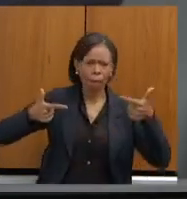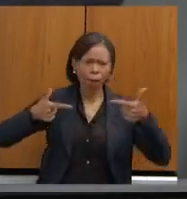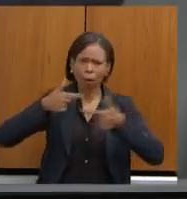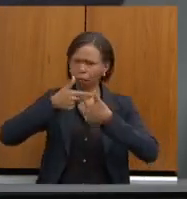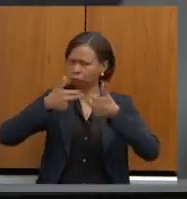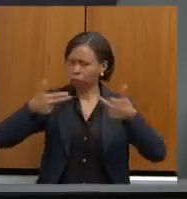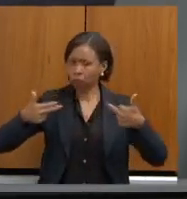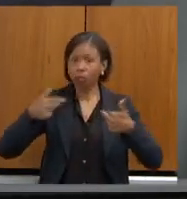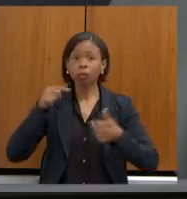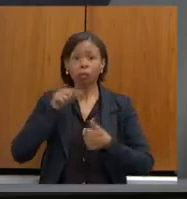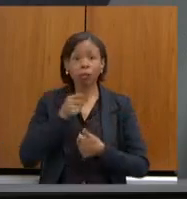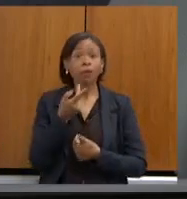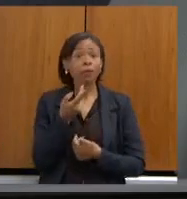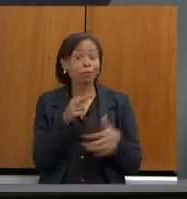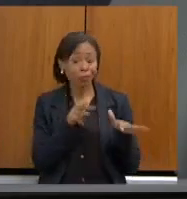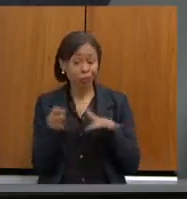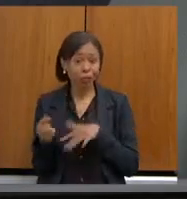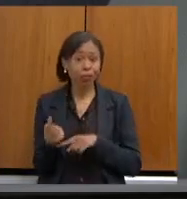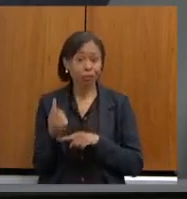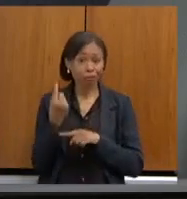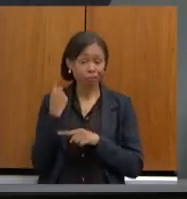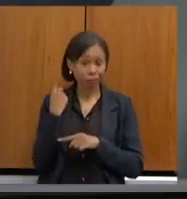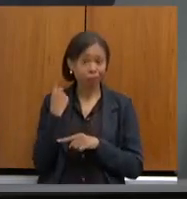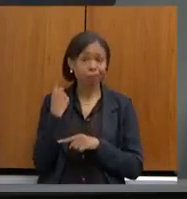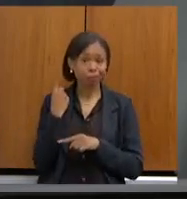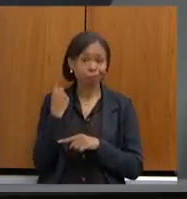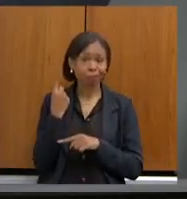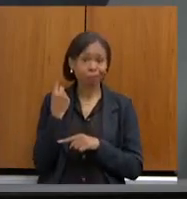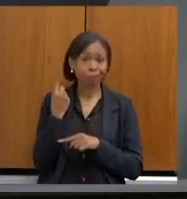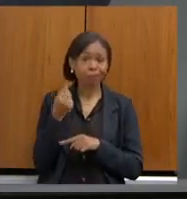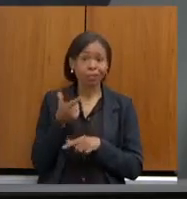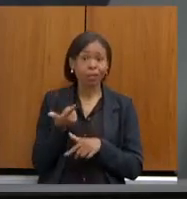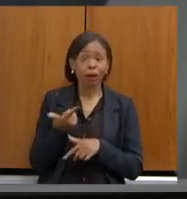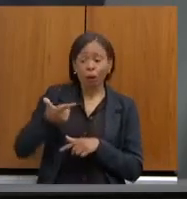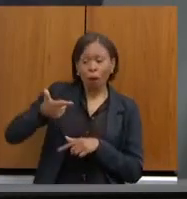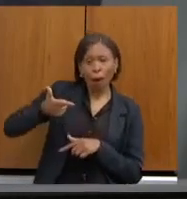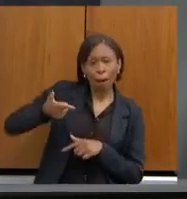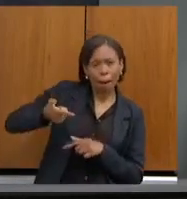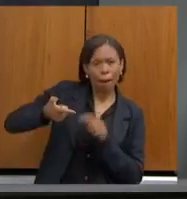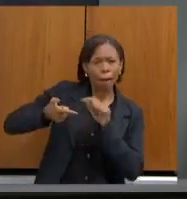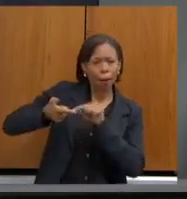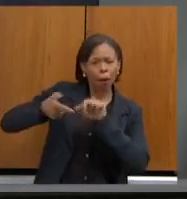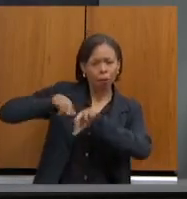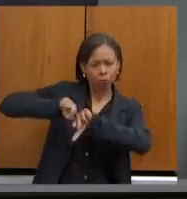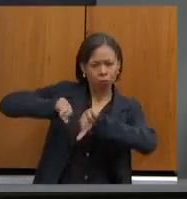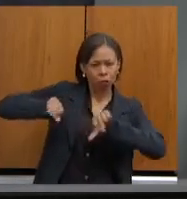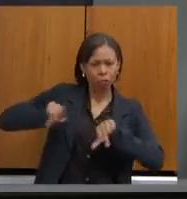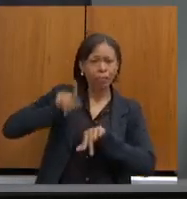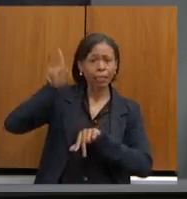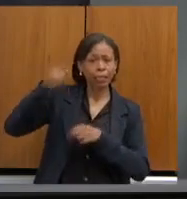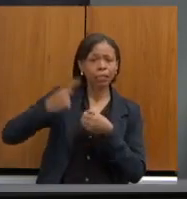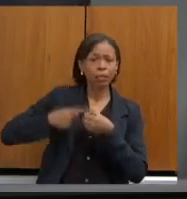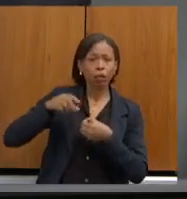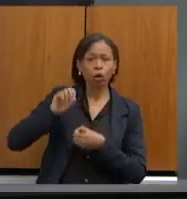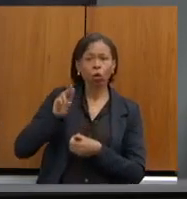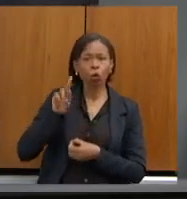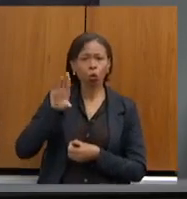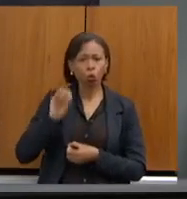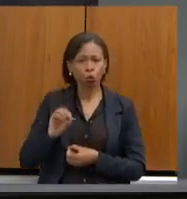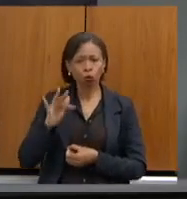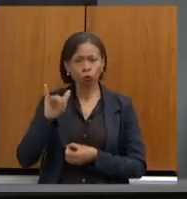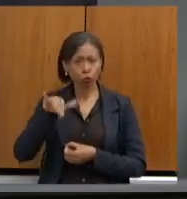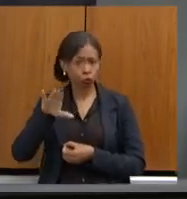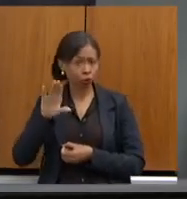com uma Emenda parlamentar o armamento que fizemos para o nosso Nossa unidade lá de ouro fino e sem importante